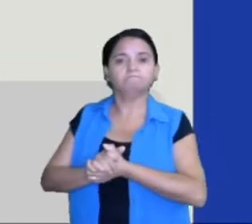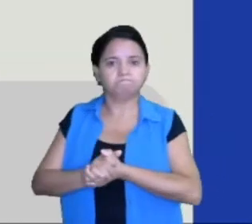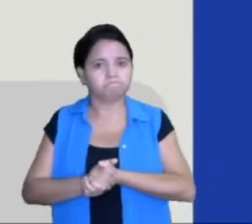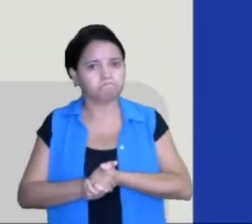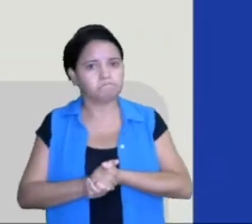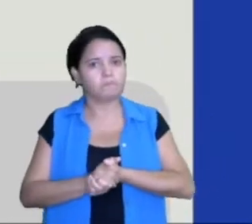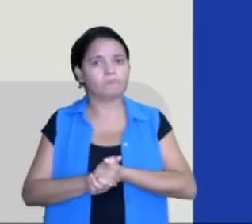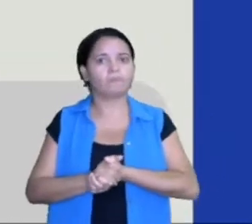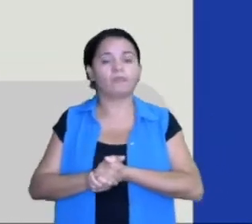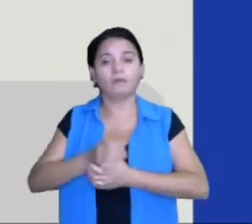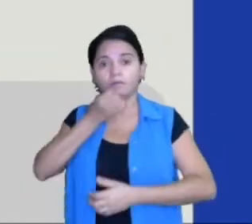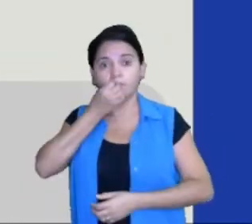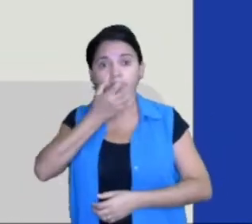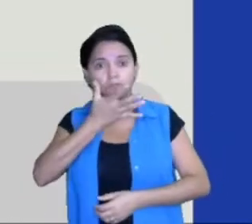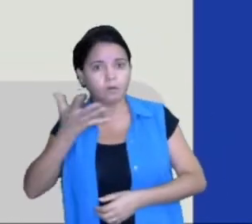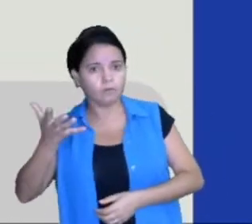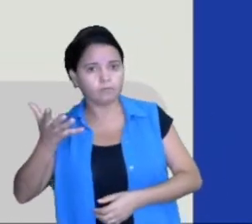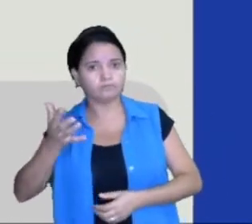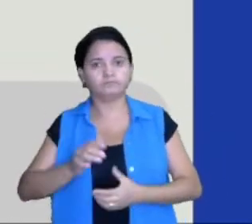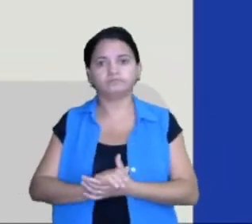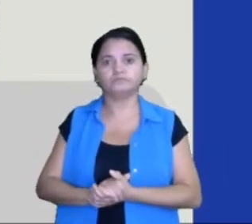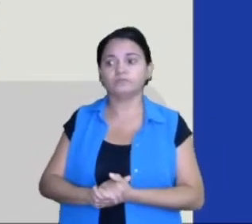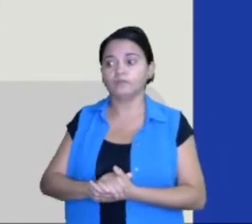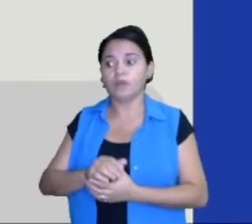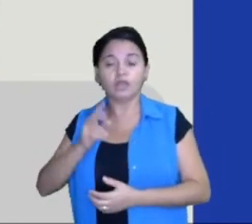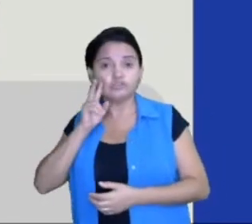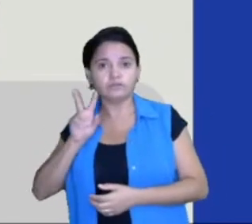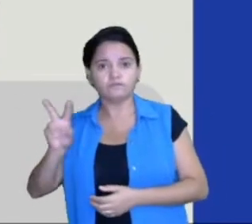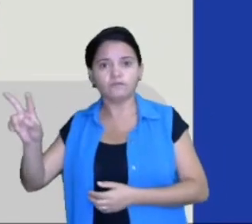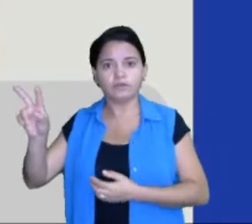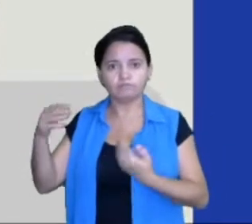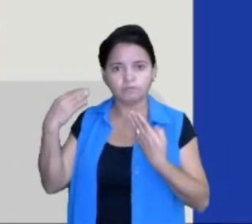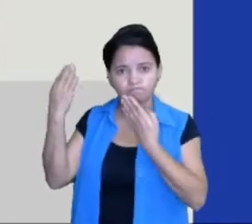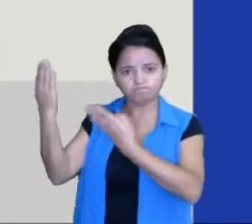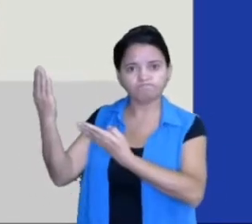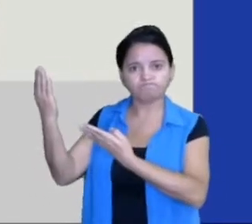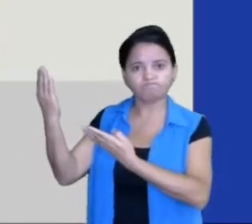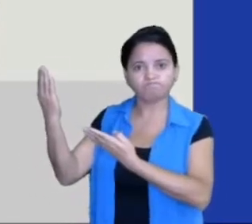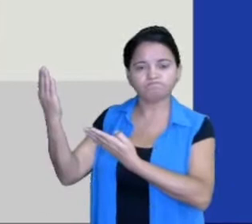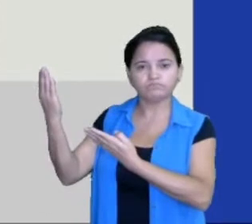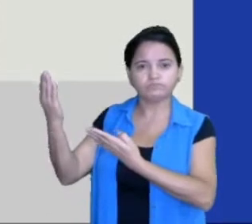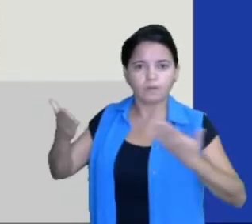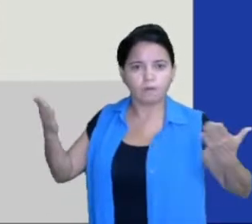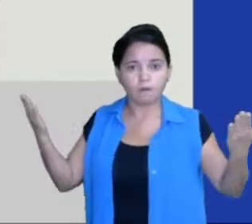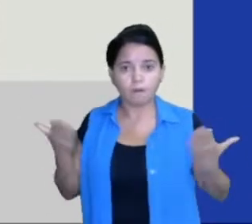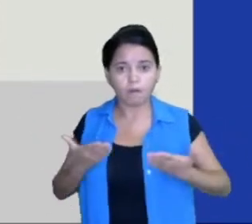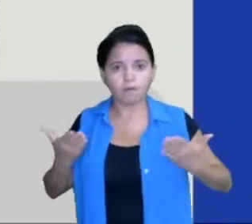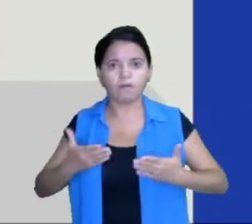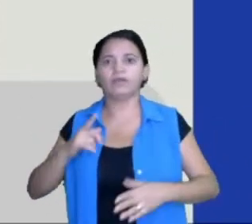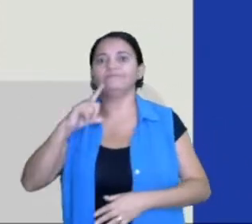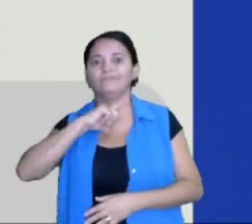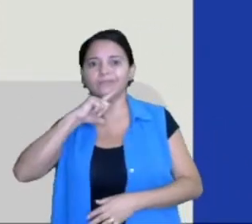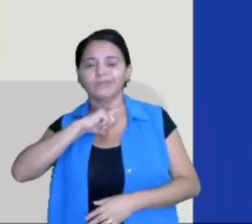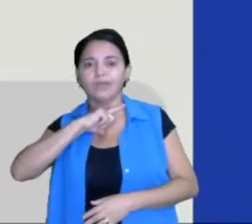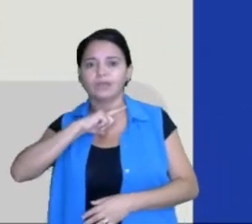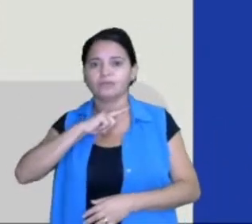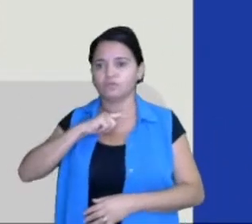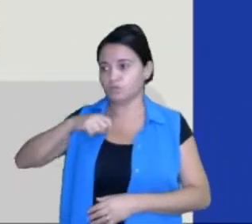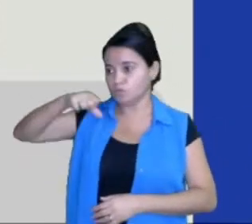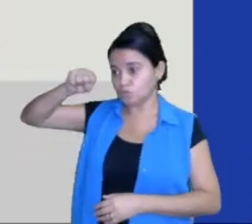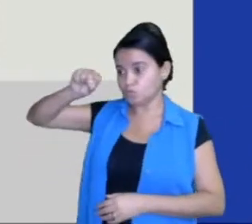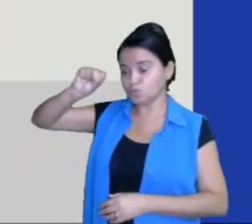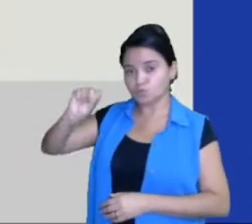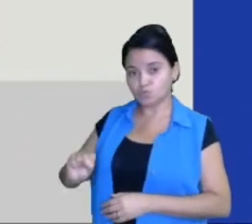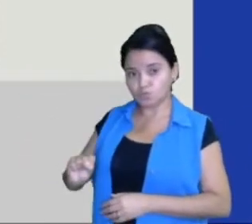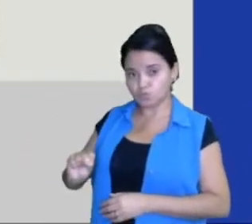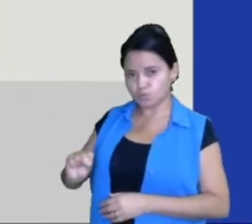Bom, na próxima imagem, temos aí a questão da escravidão no sul,